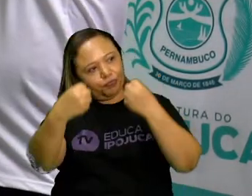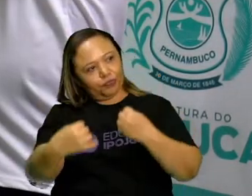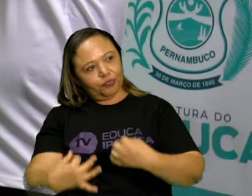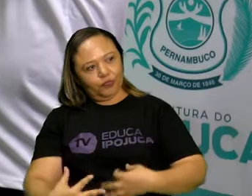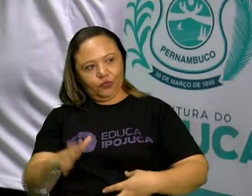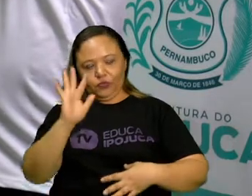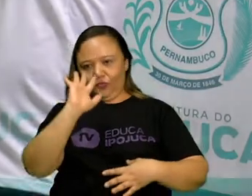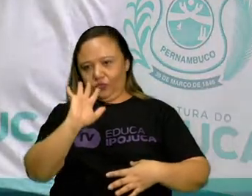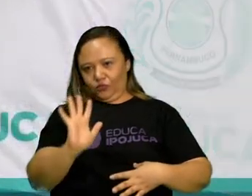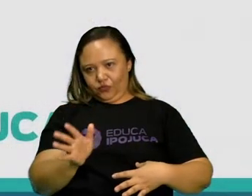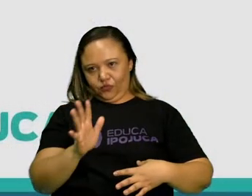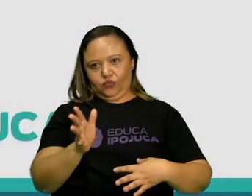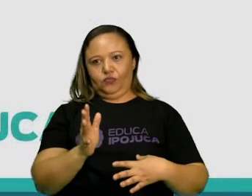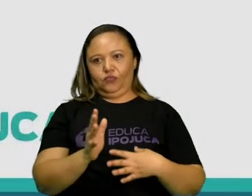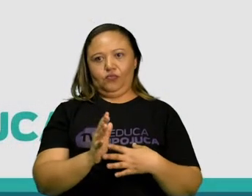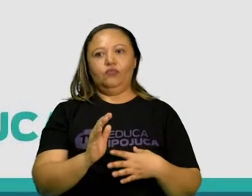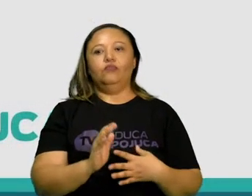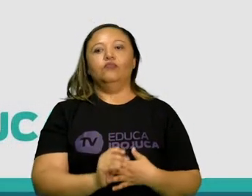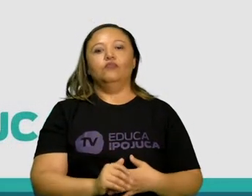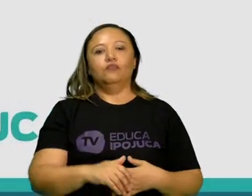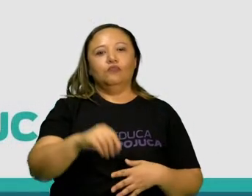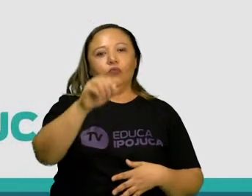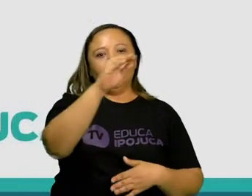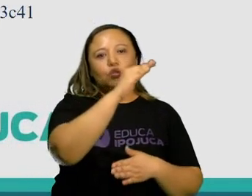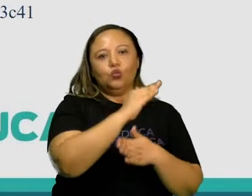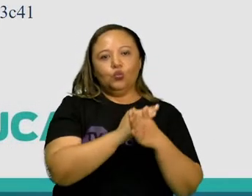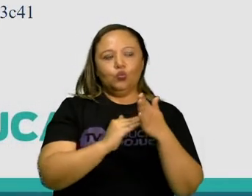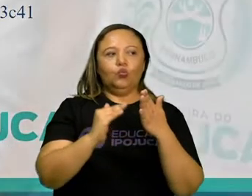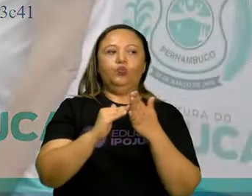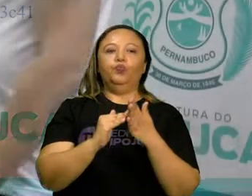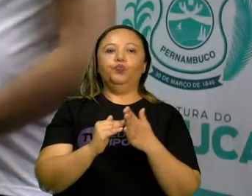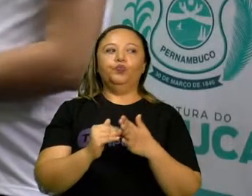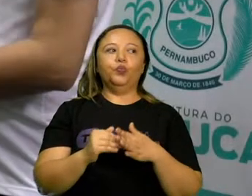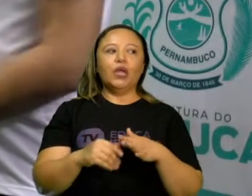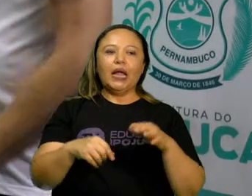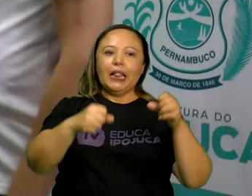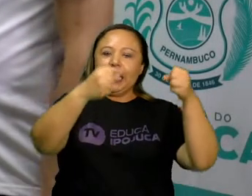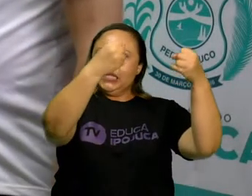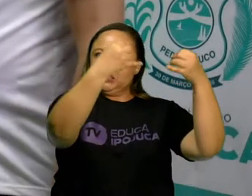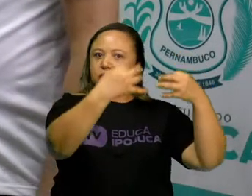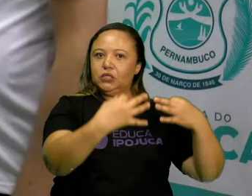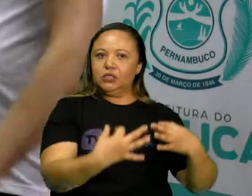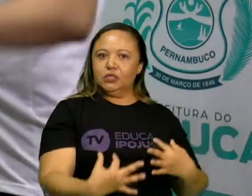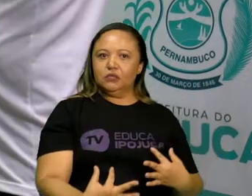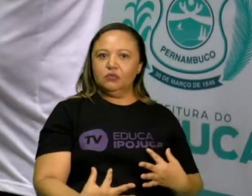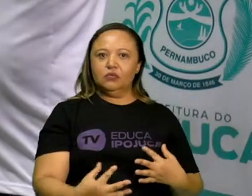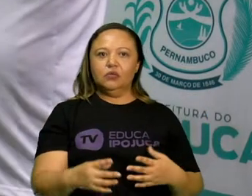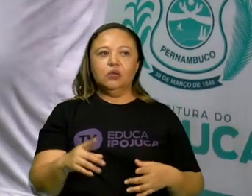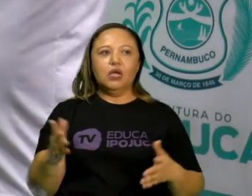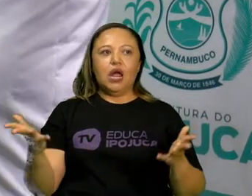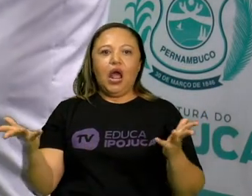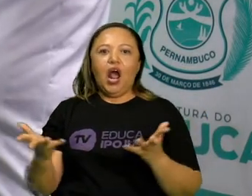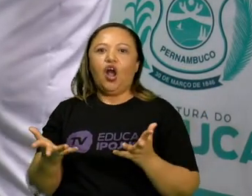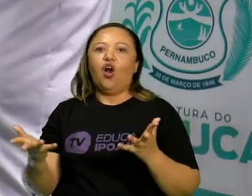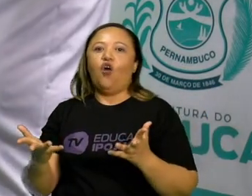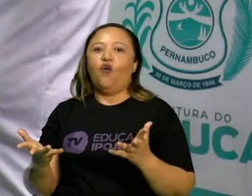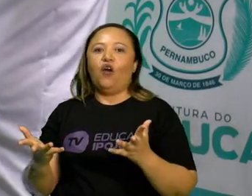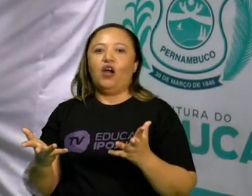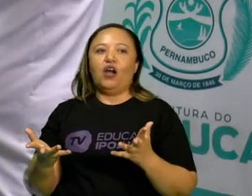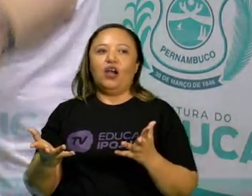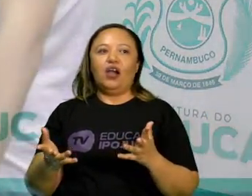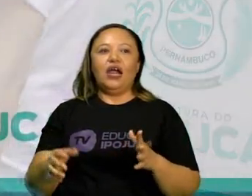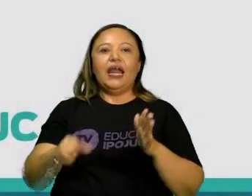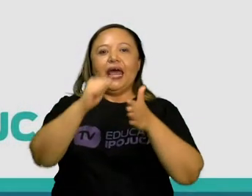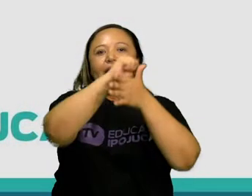vocês eles são montagem lançamento distribuição festivais já falei isso para você aqui estão as referências e agora o nosso